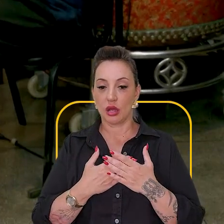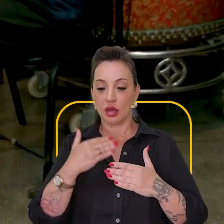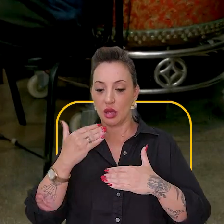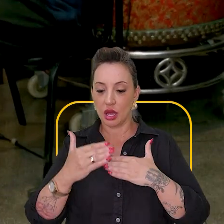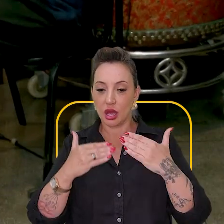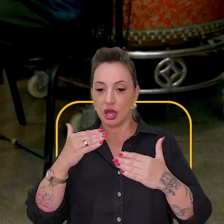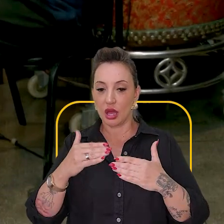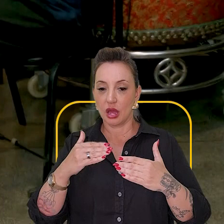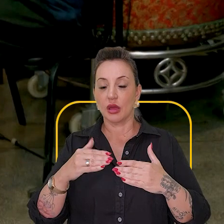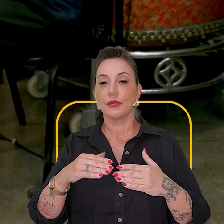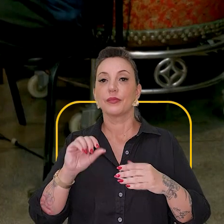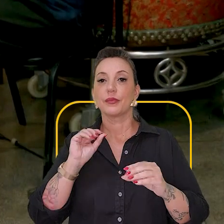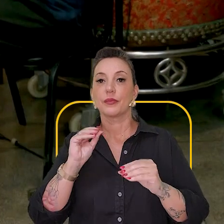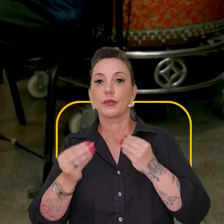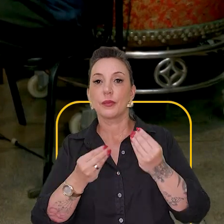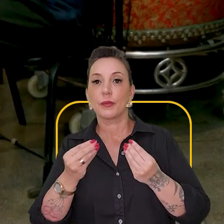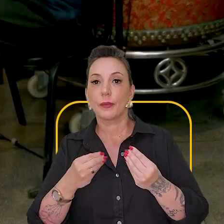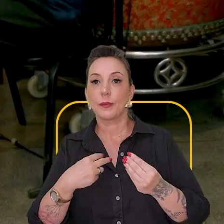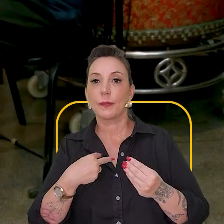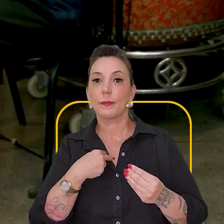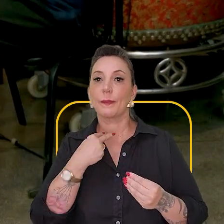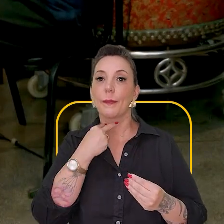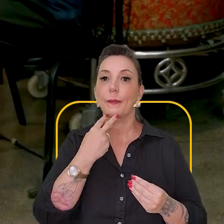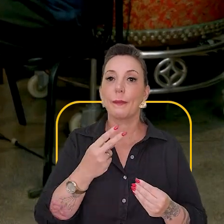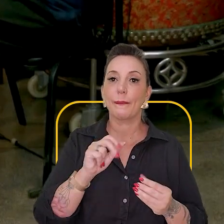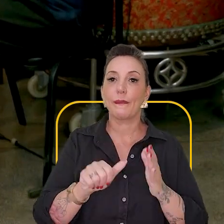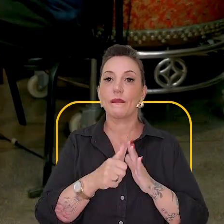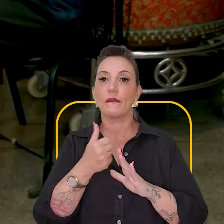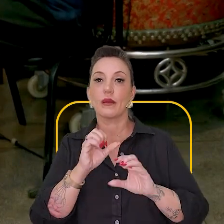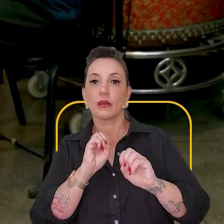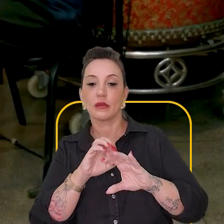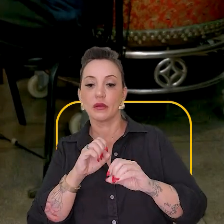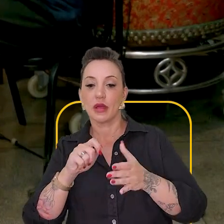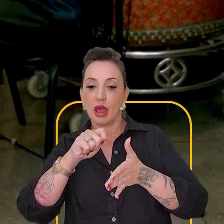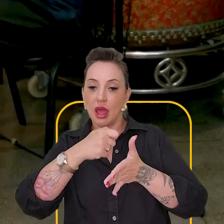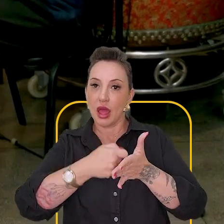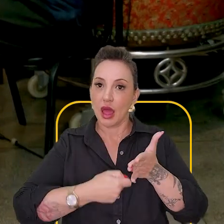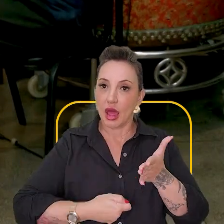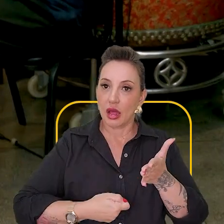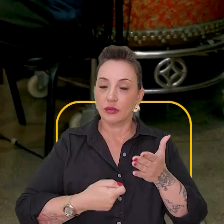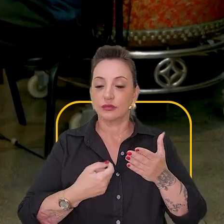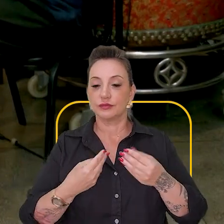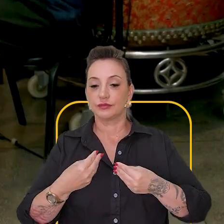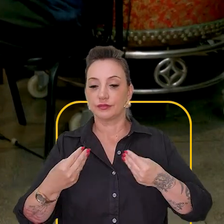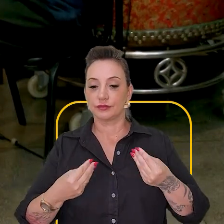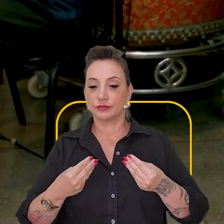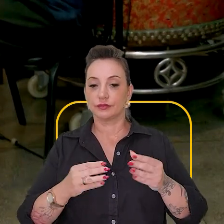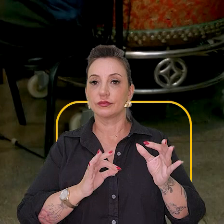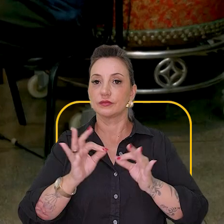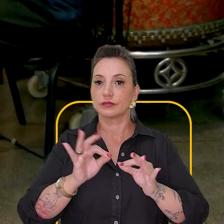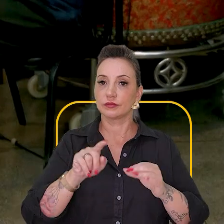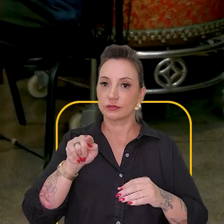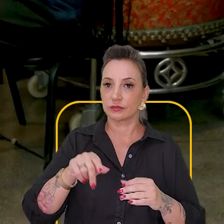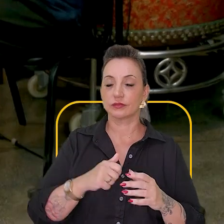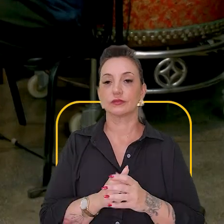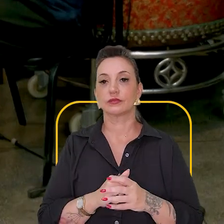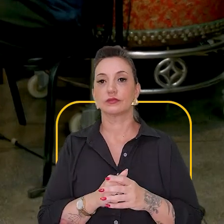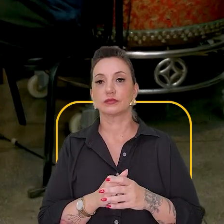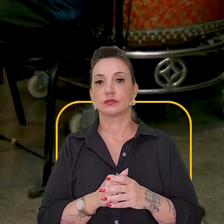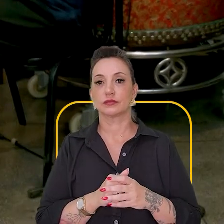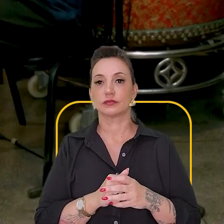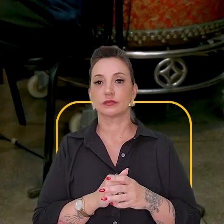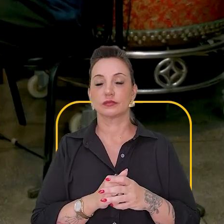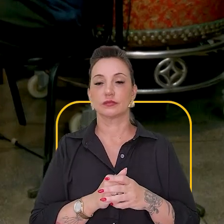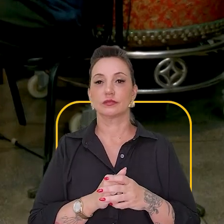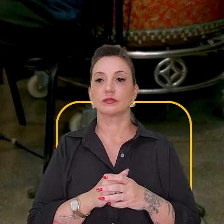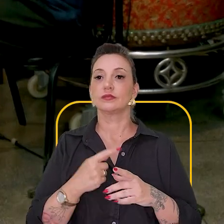aula por aula o que que ele tá puxando como é que é o tom de voz o que que ele deu primeiro aí eu faço um Sim sim eu preparo ele